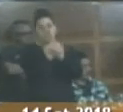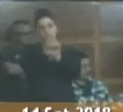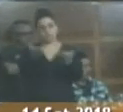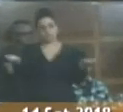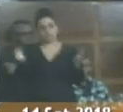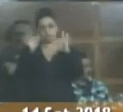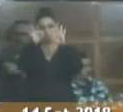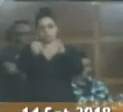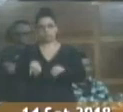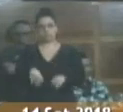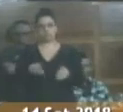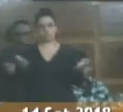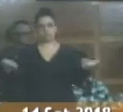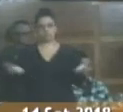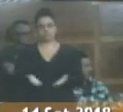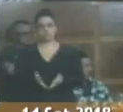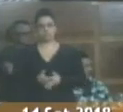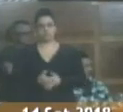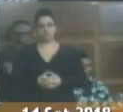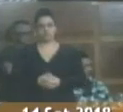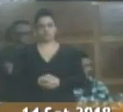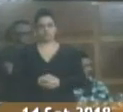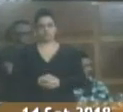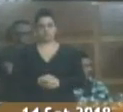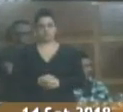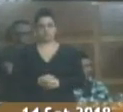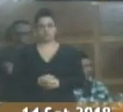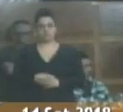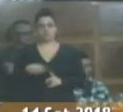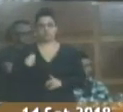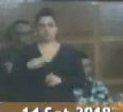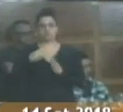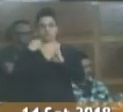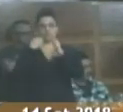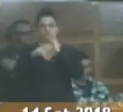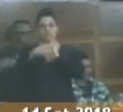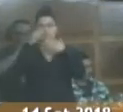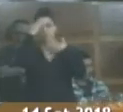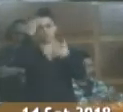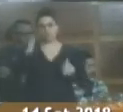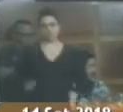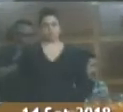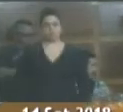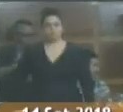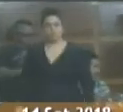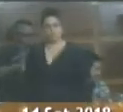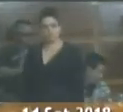declaro encerrada essa audiência pública, e o senhor Gustavo Berna vai estar encaminhando o e-mail. Obrigado.